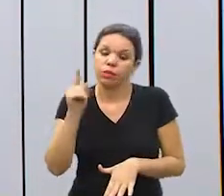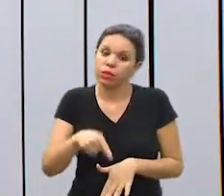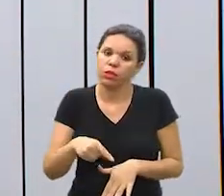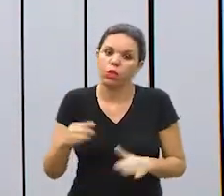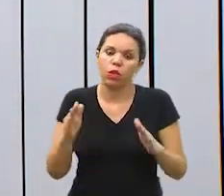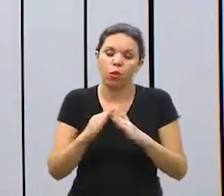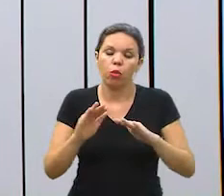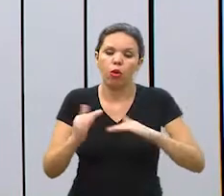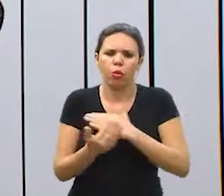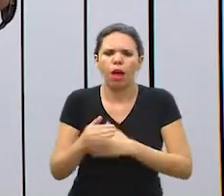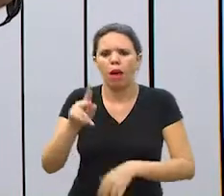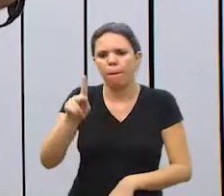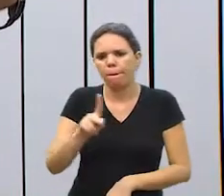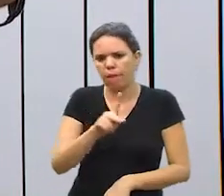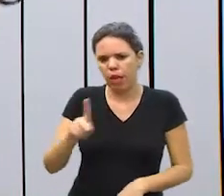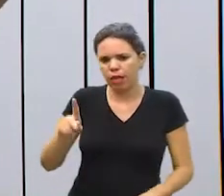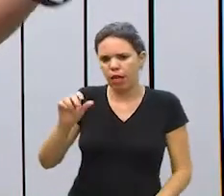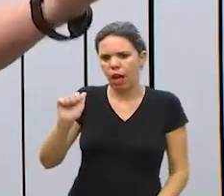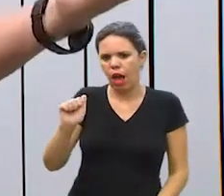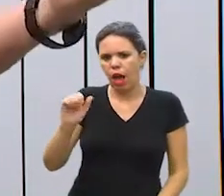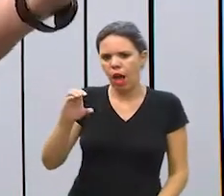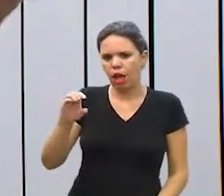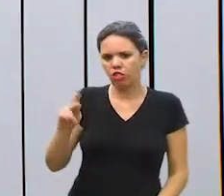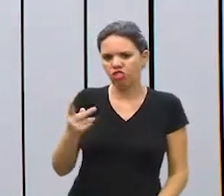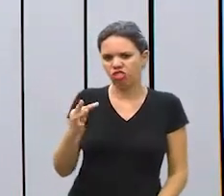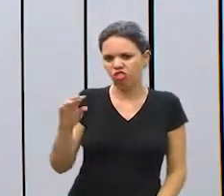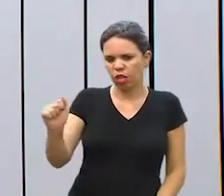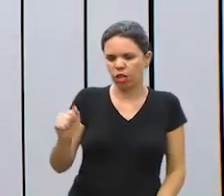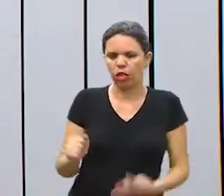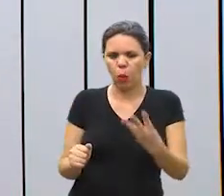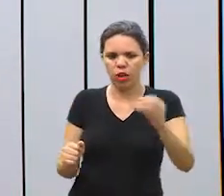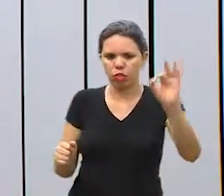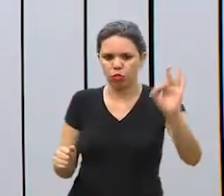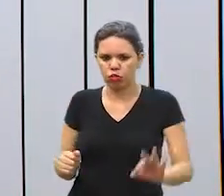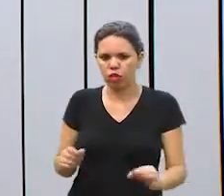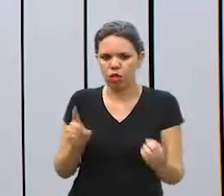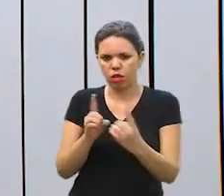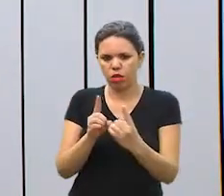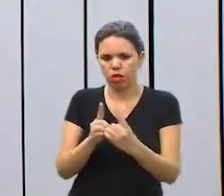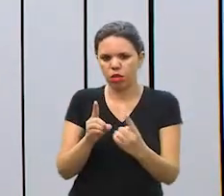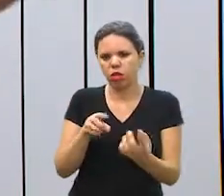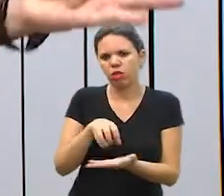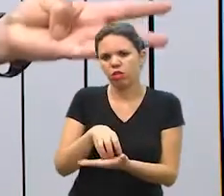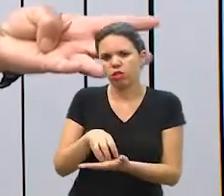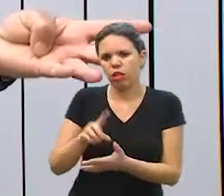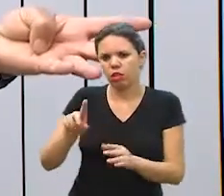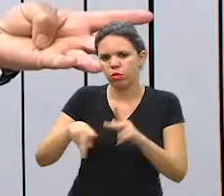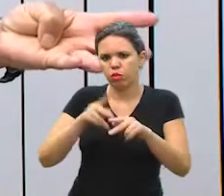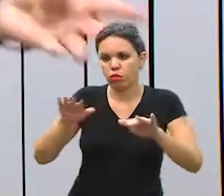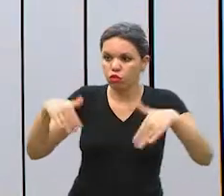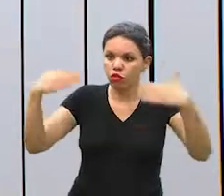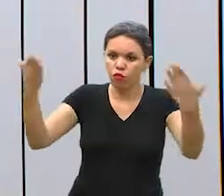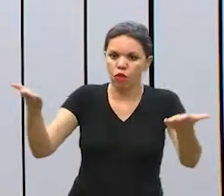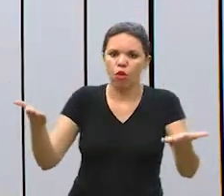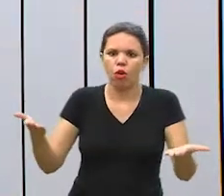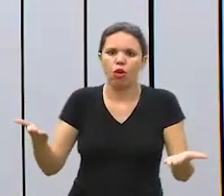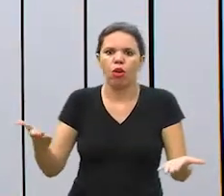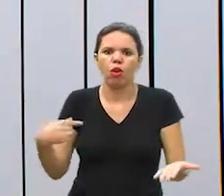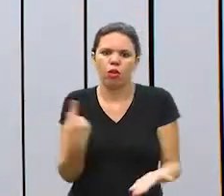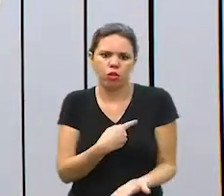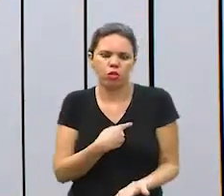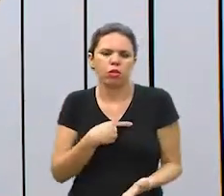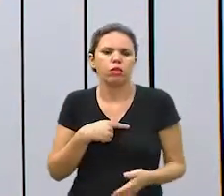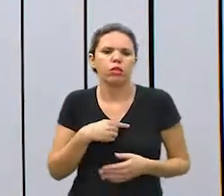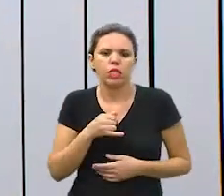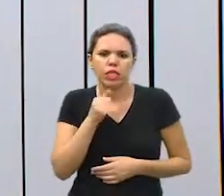moro na Vila Padre Anchieta, 40% dos atendimentos na Vila Padre Anchieta são de fora. Sem contar que nós estamos